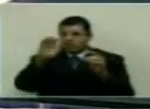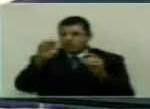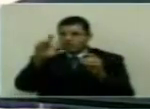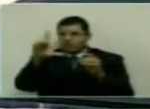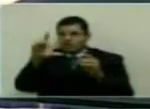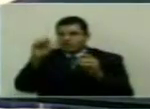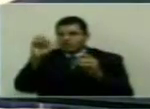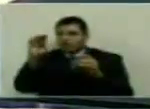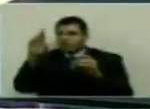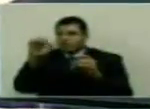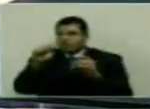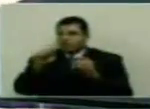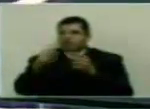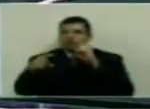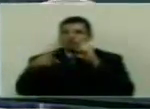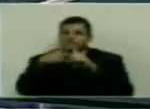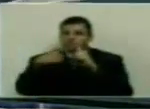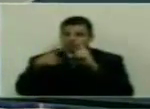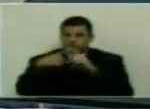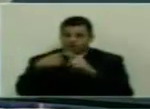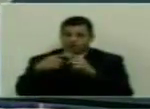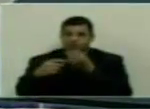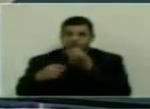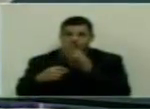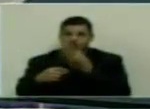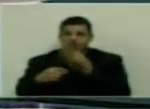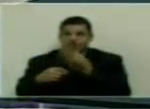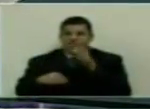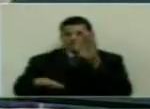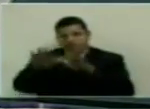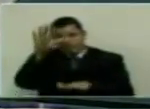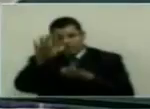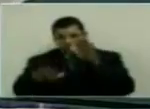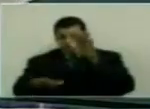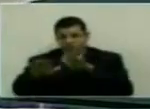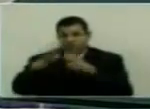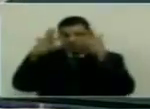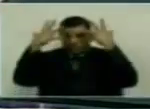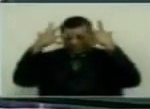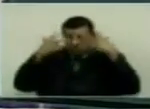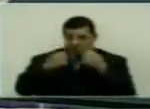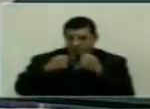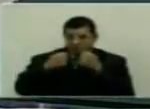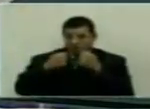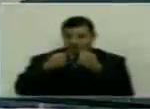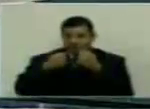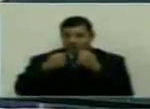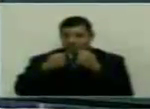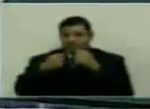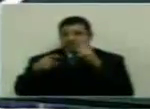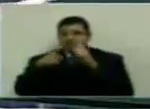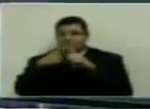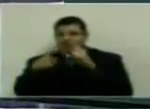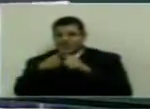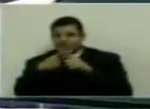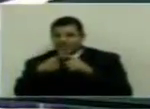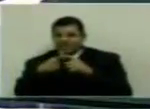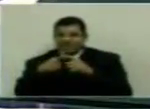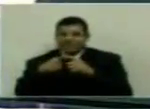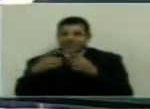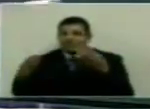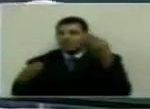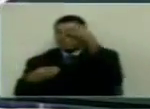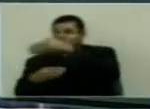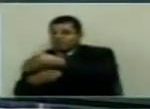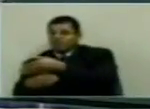deputado Marco Rota. Portanto, talvez isso explique por que não migram